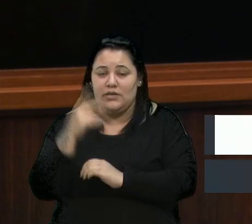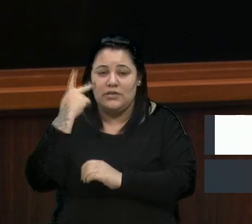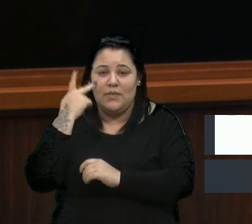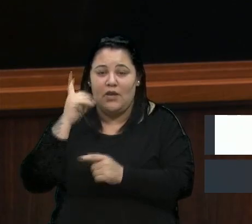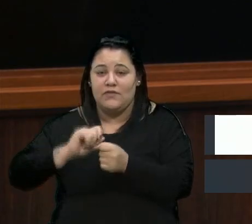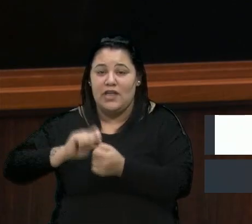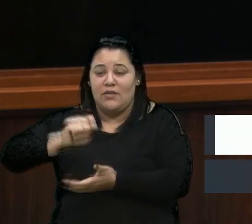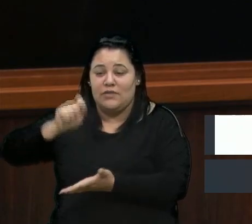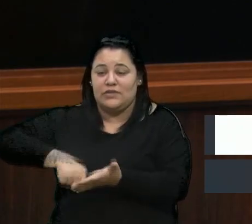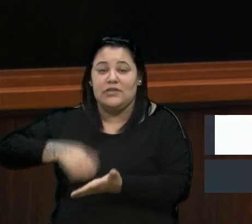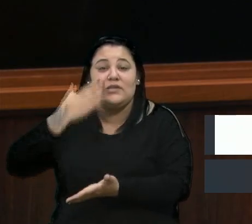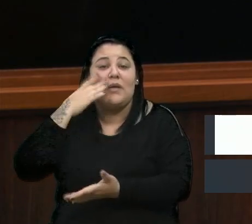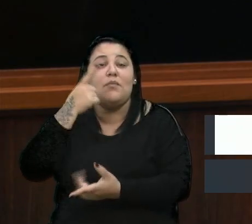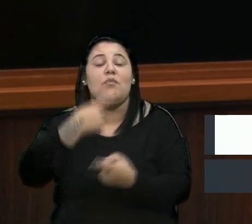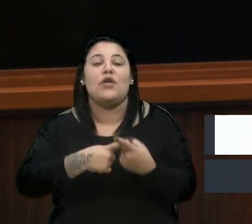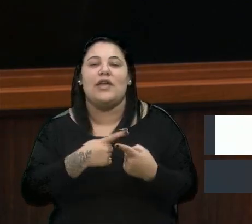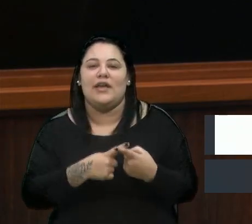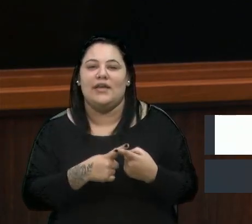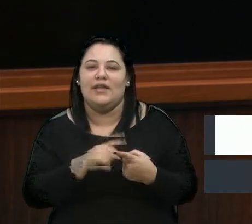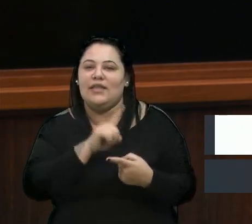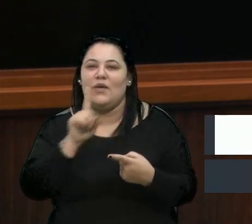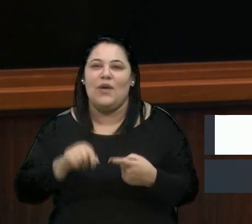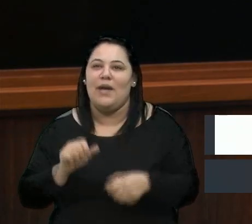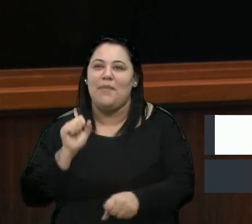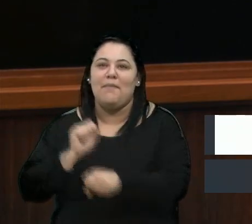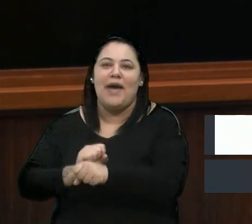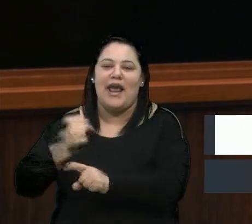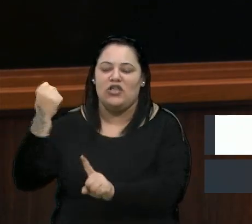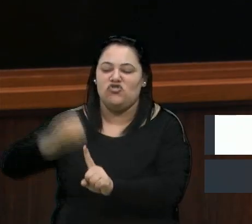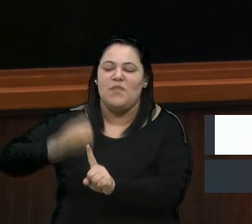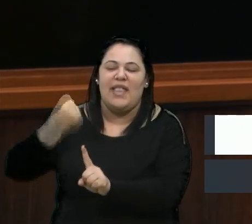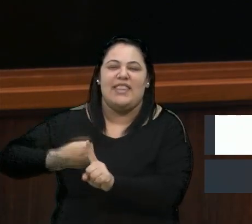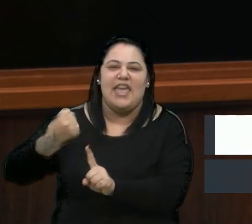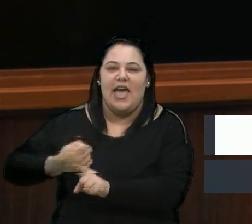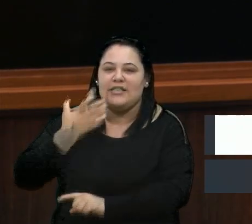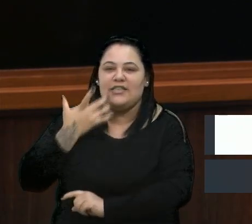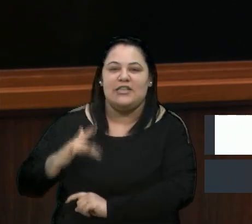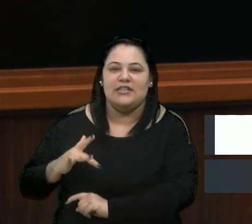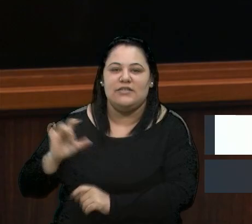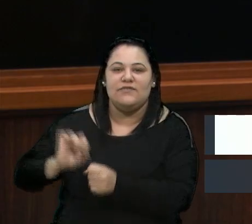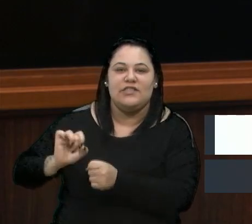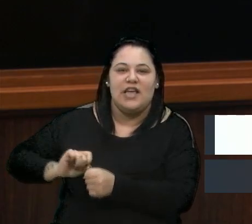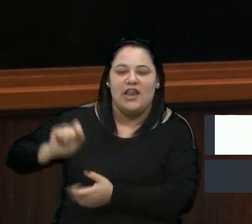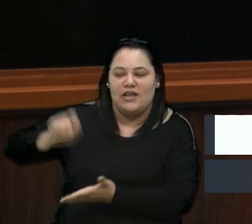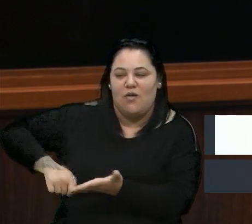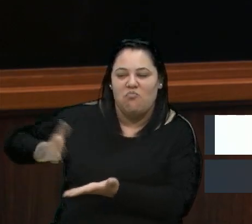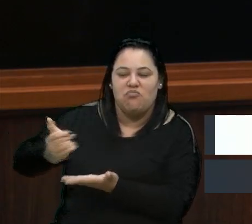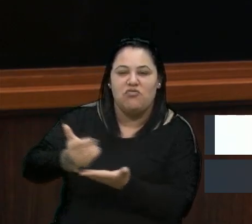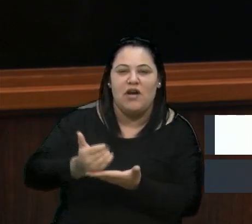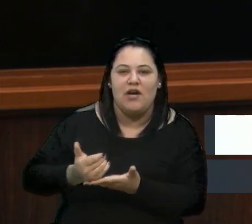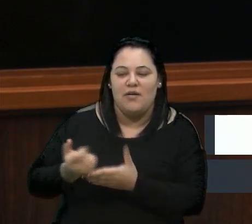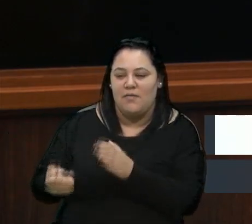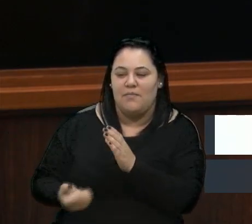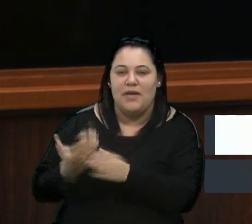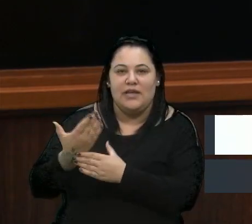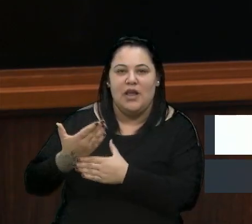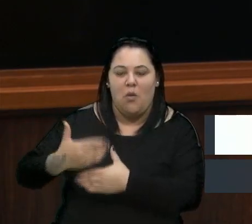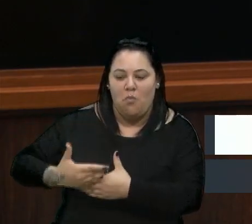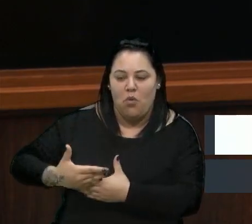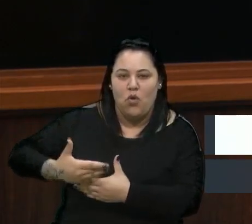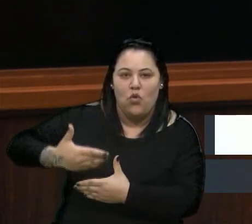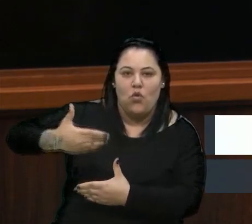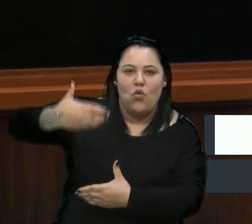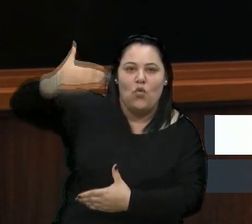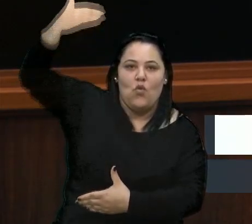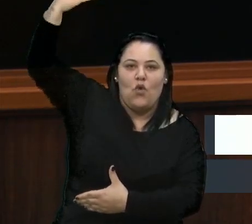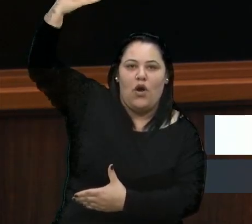vereadores e vereadoras? Não era para pararem de bater e agredir as crianças. Era para criar um muro alto